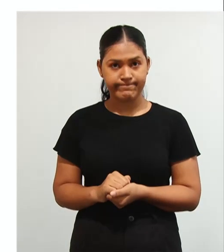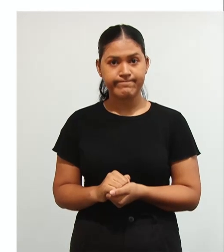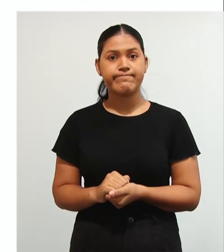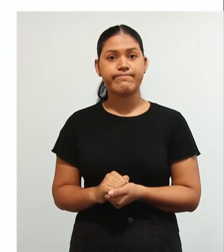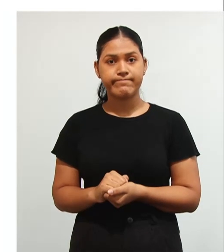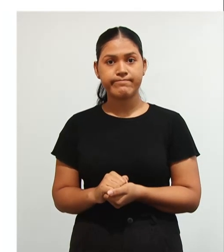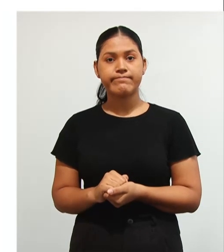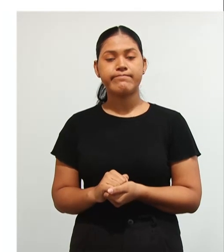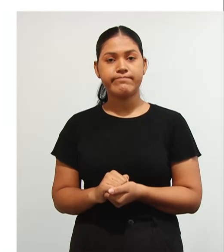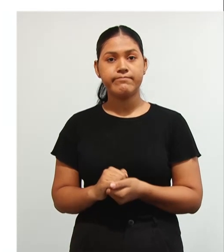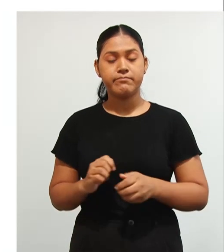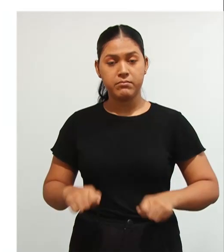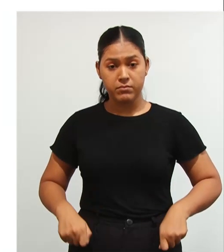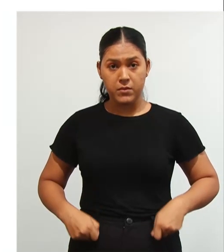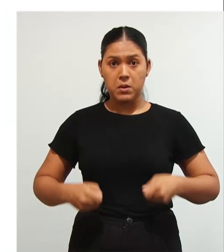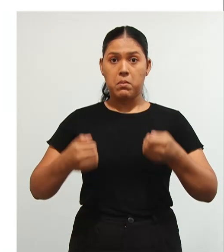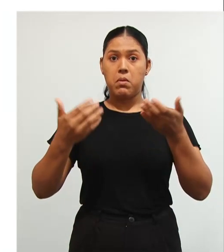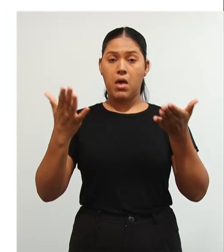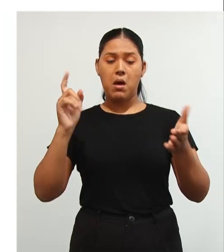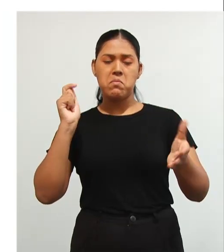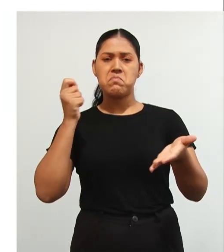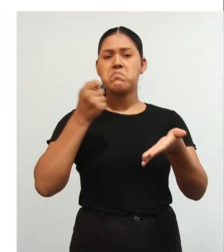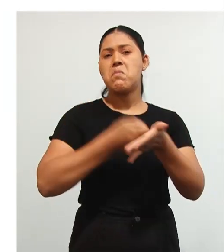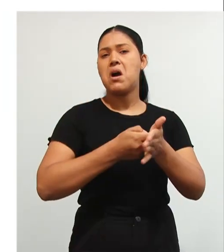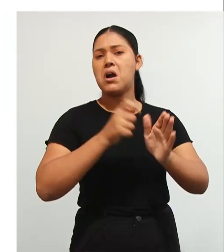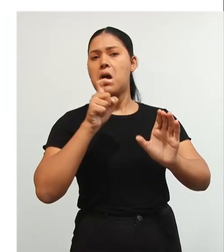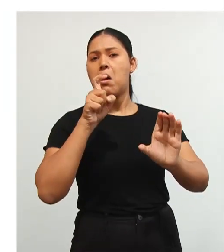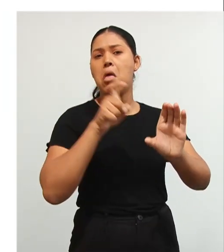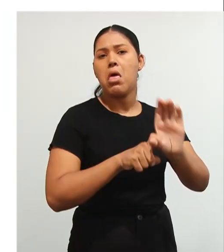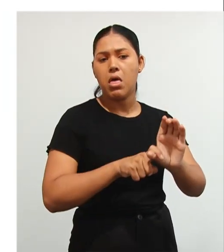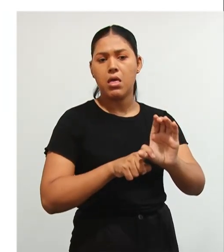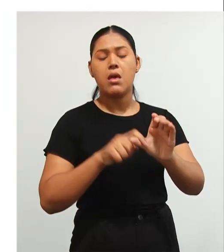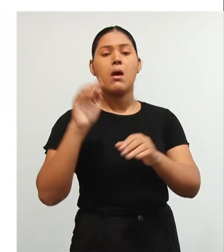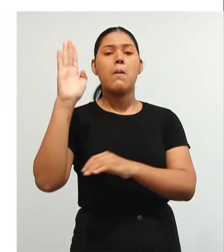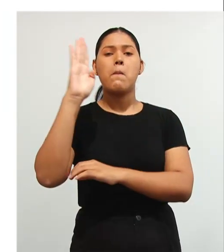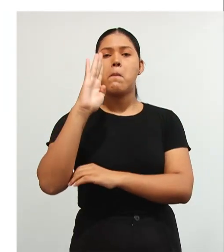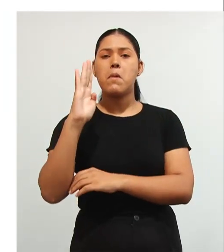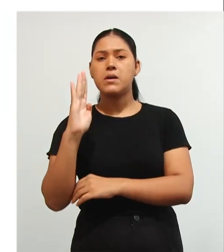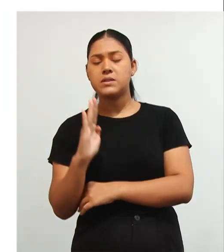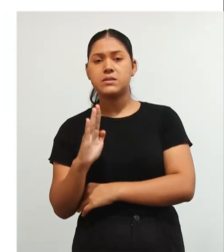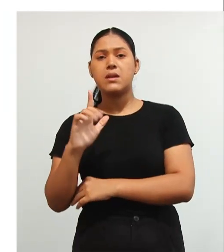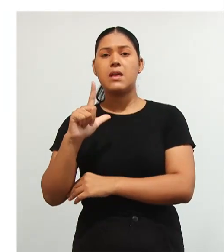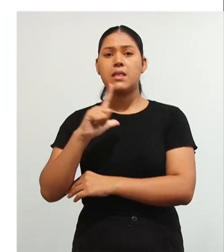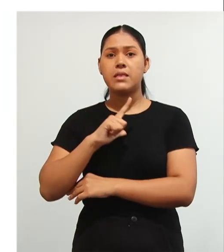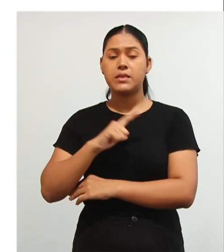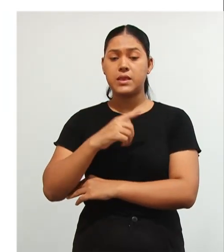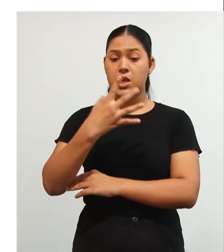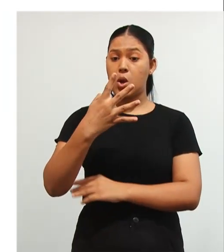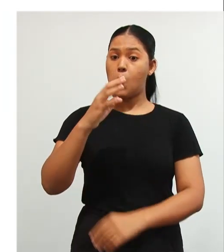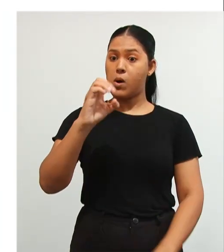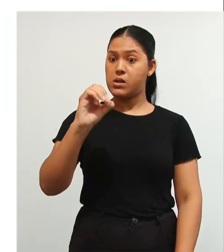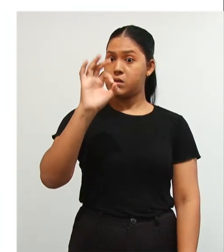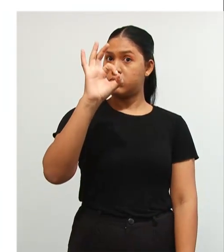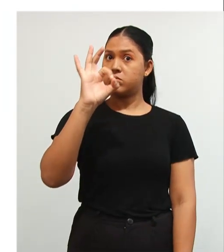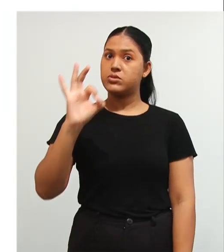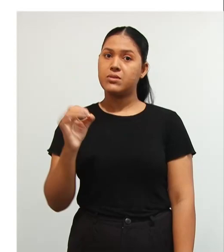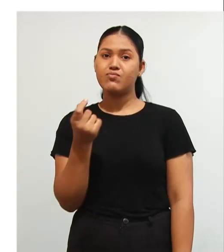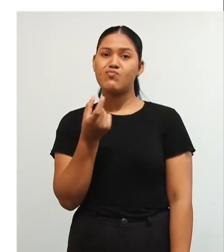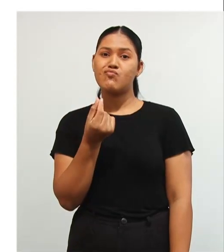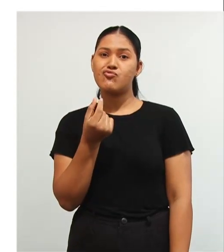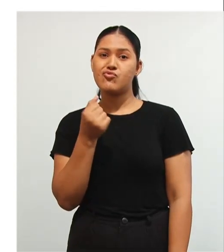O pagamento de juros do valor principal da dívida pública consome cerca de 40% do orçamento do